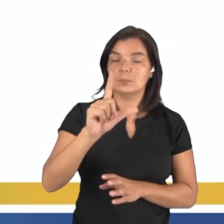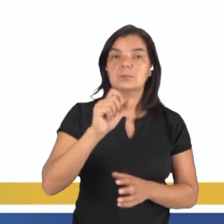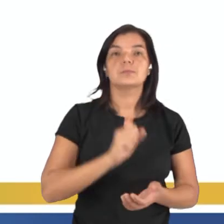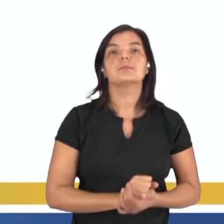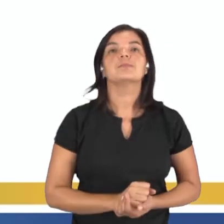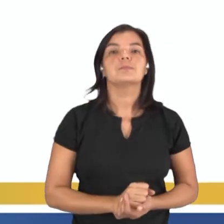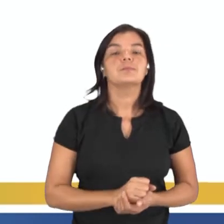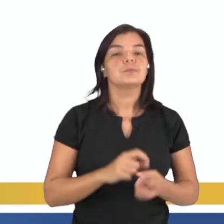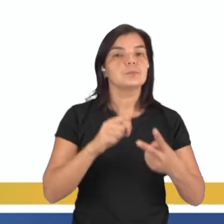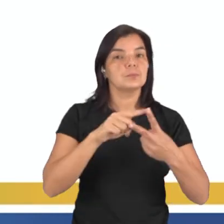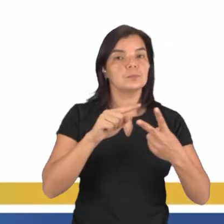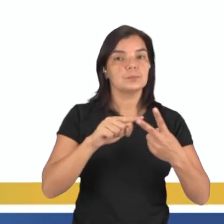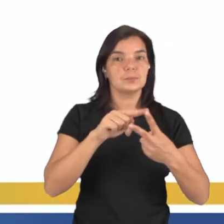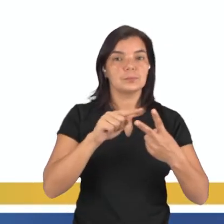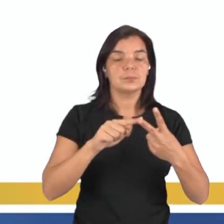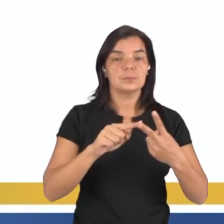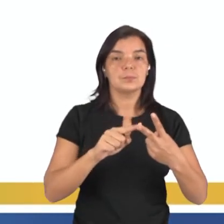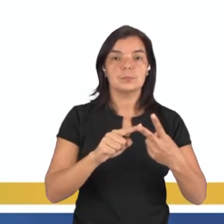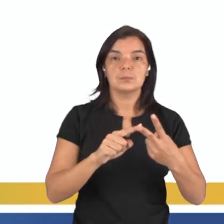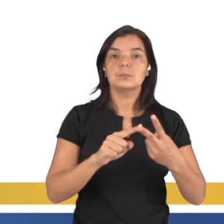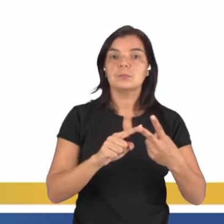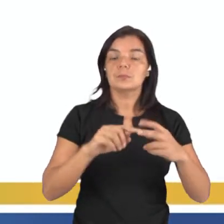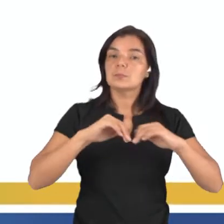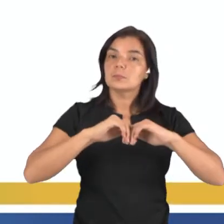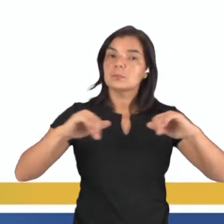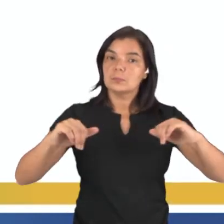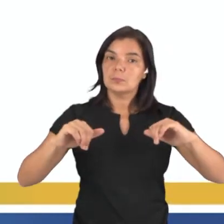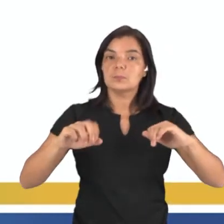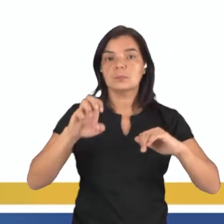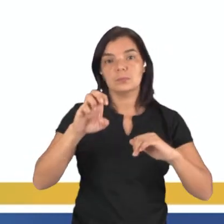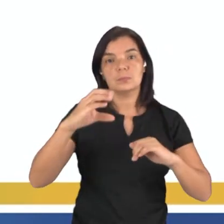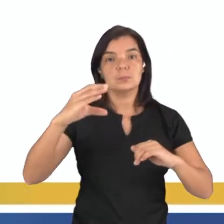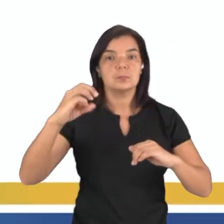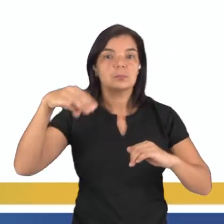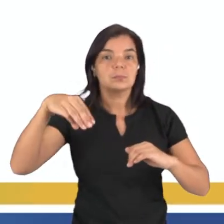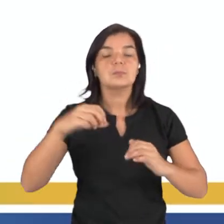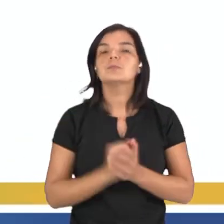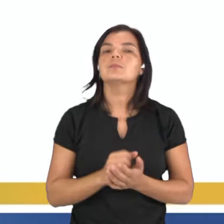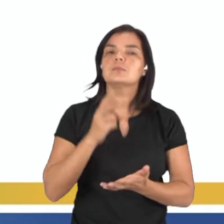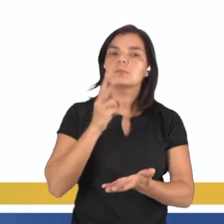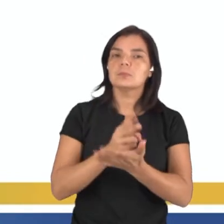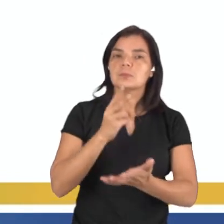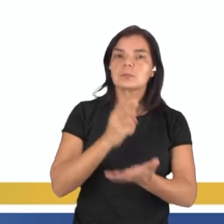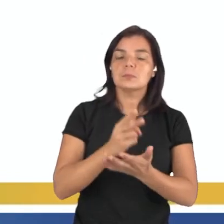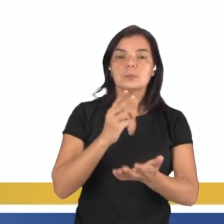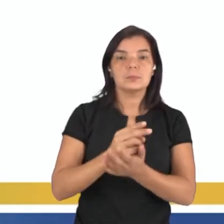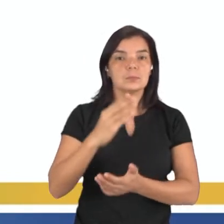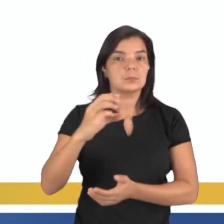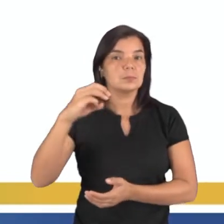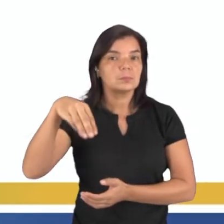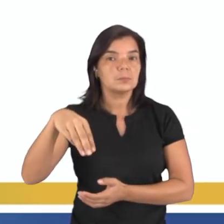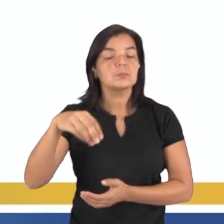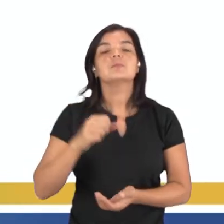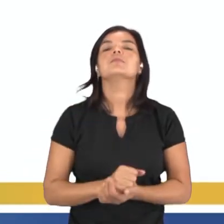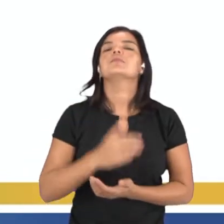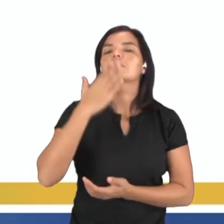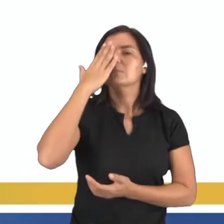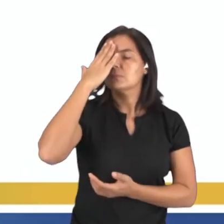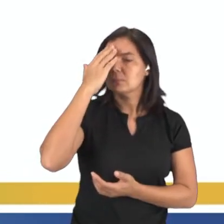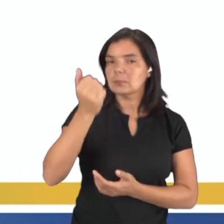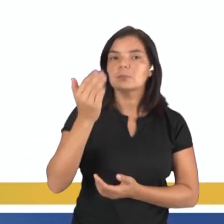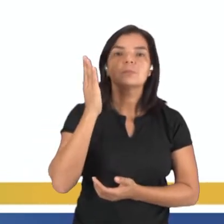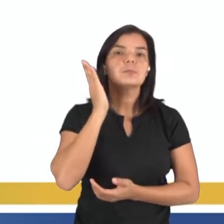maiúsculo, entre 2 pontos, separados por 5 centímetros. Todas as vezes que virem centímetros, já